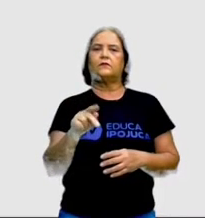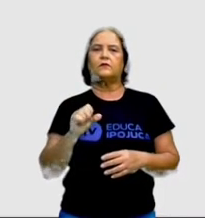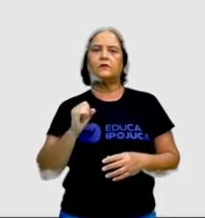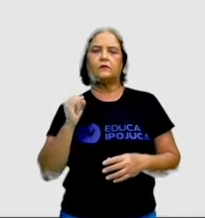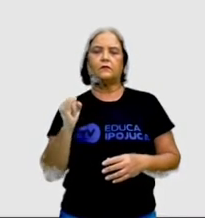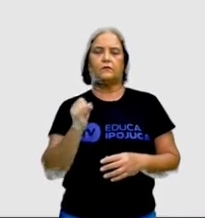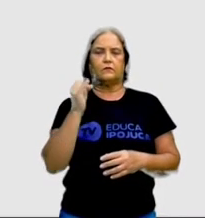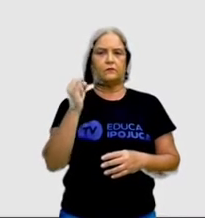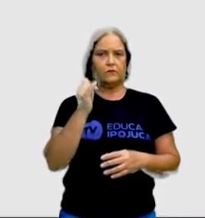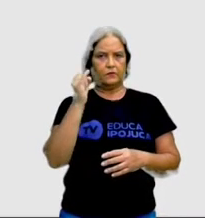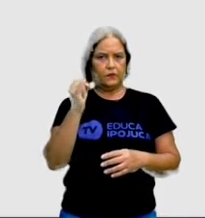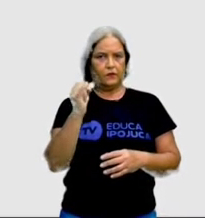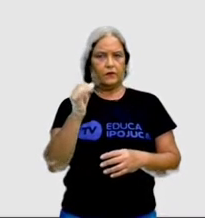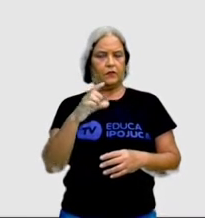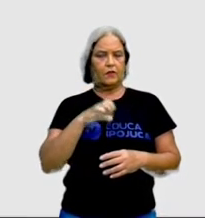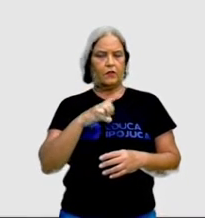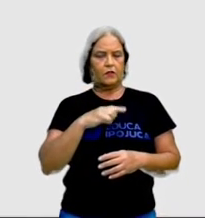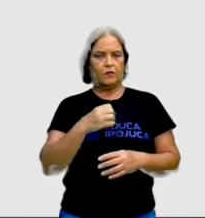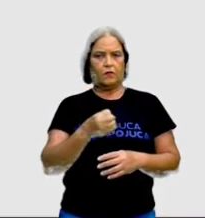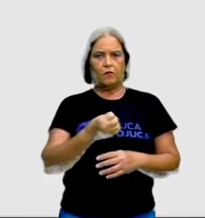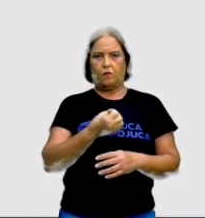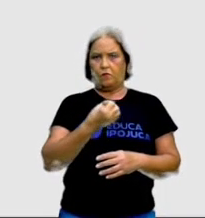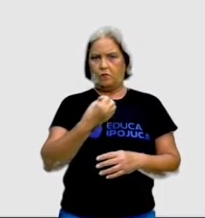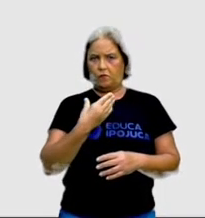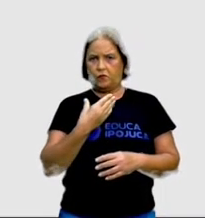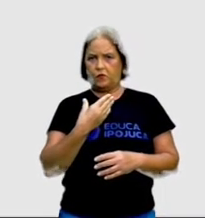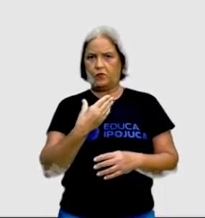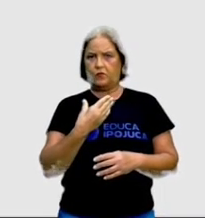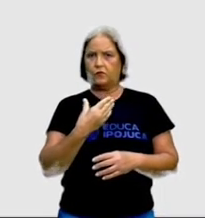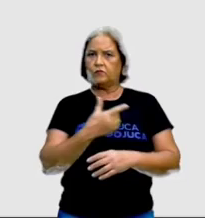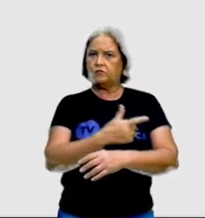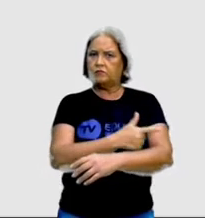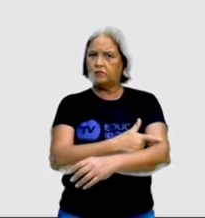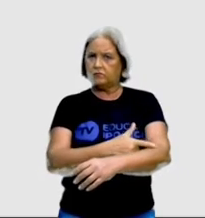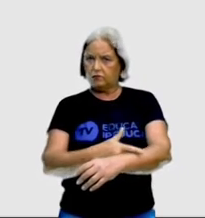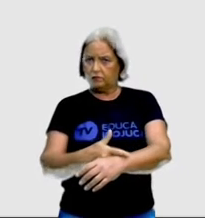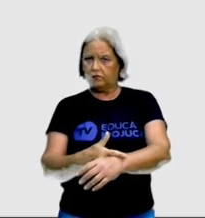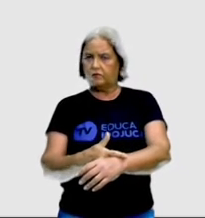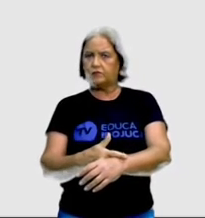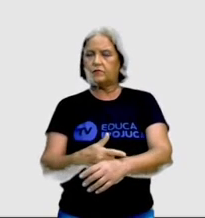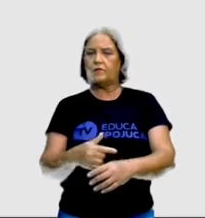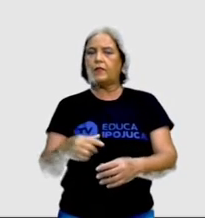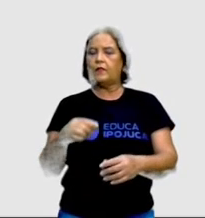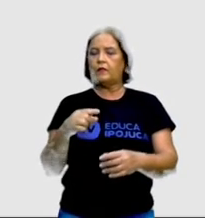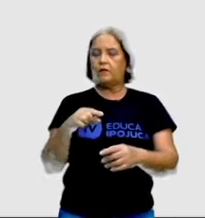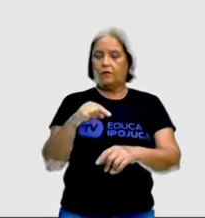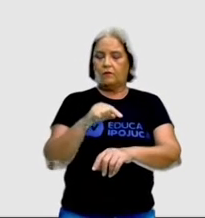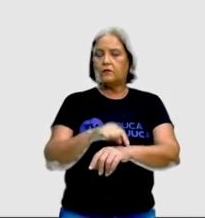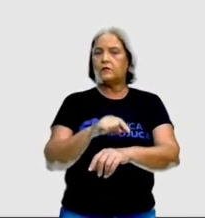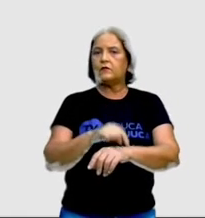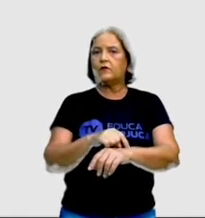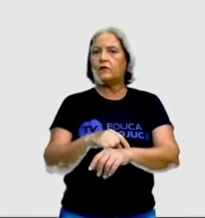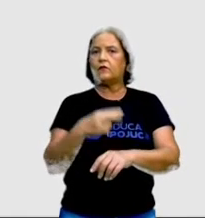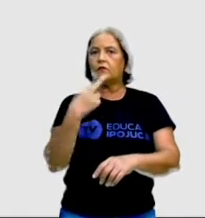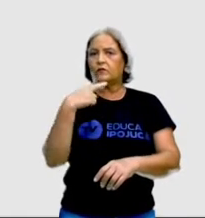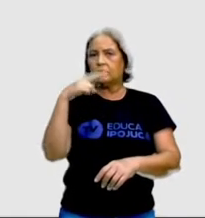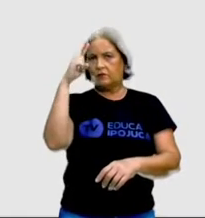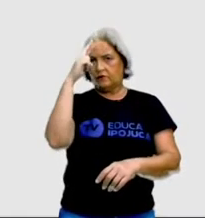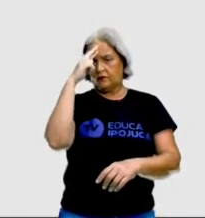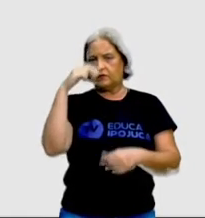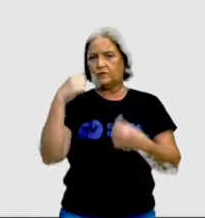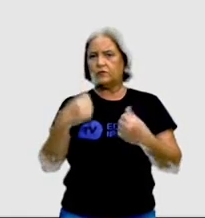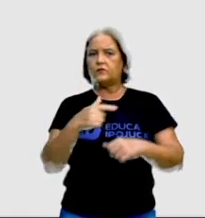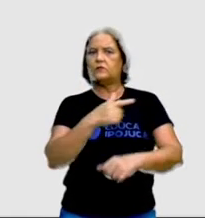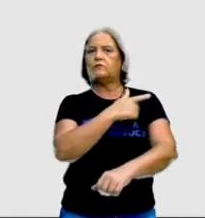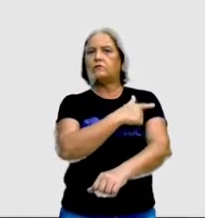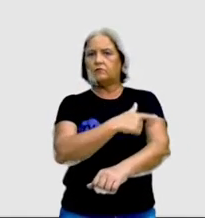importante termos bons modos na hora das refeições. Sim, devemos ter bons